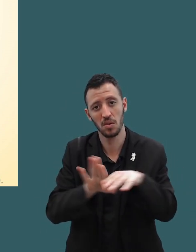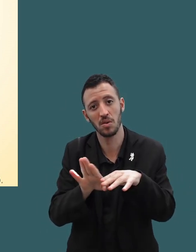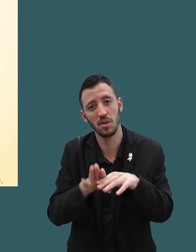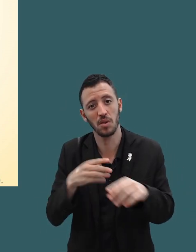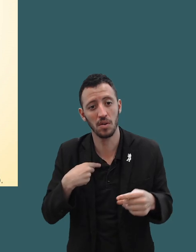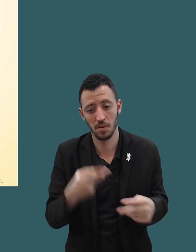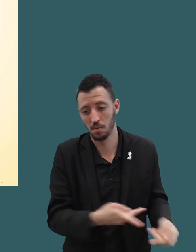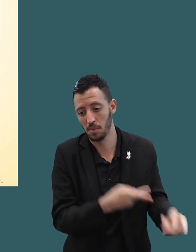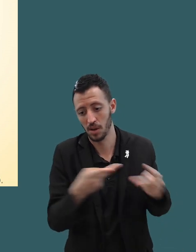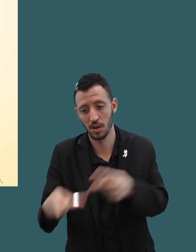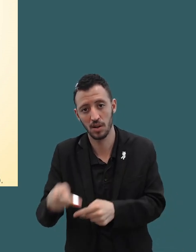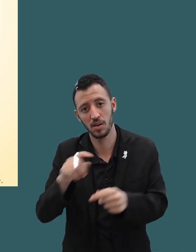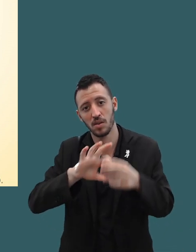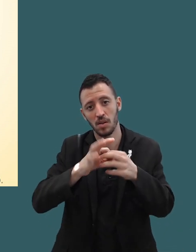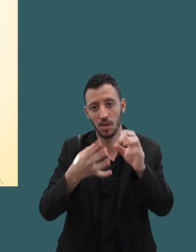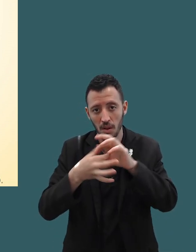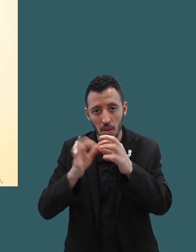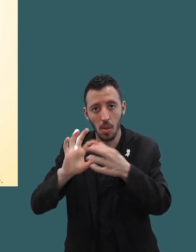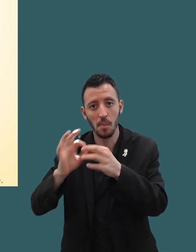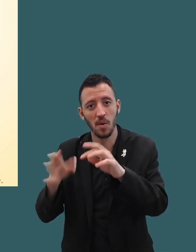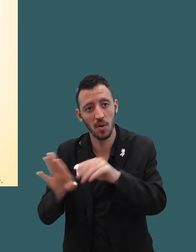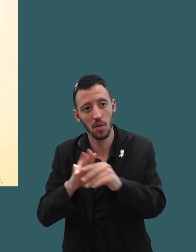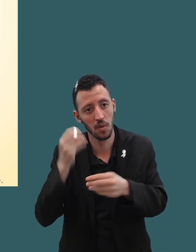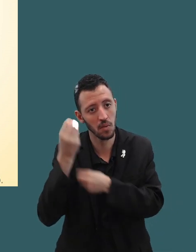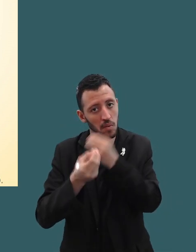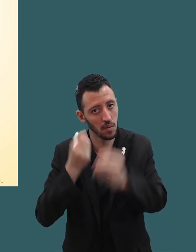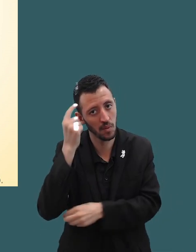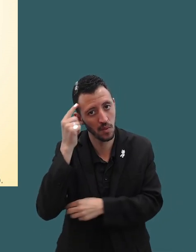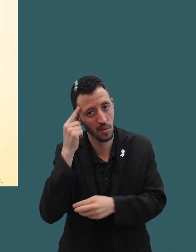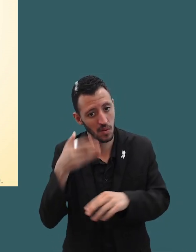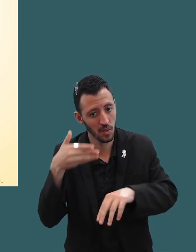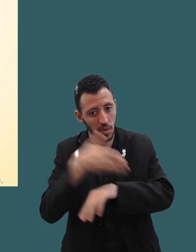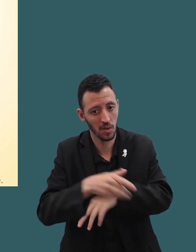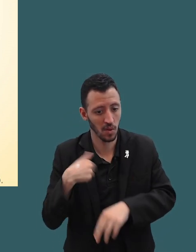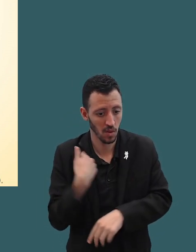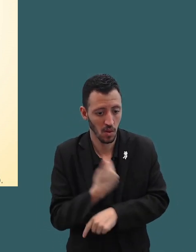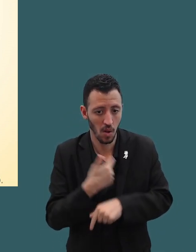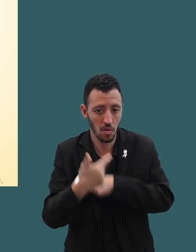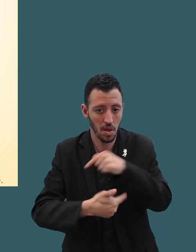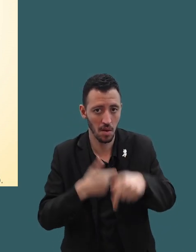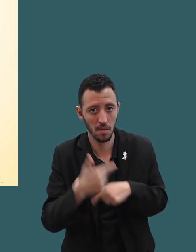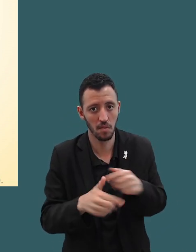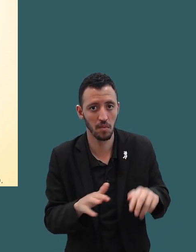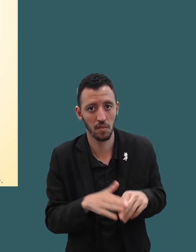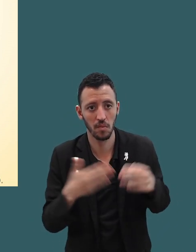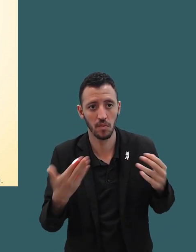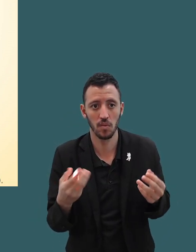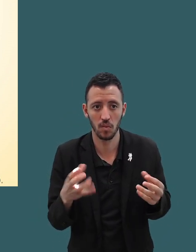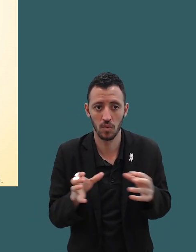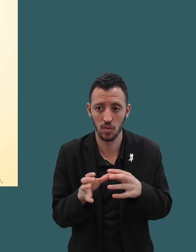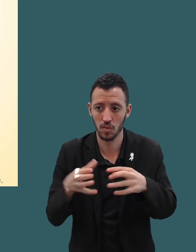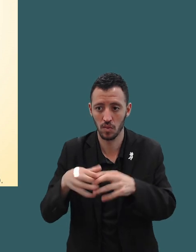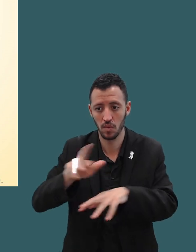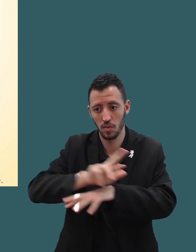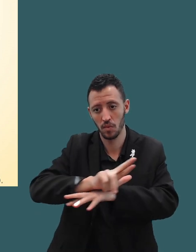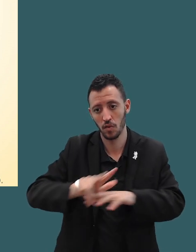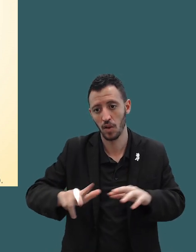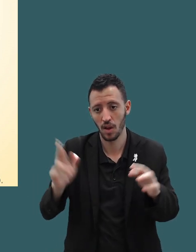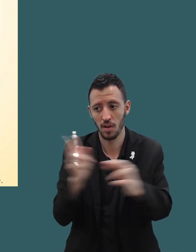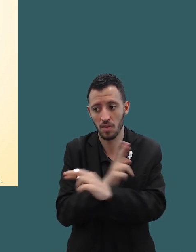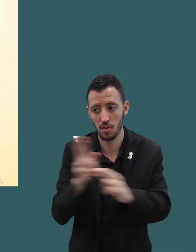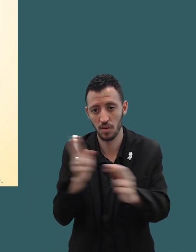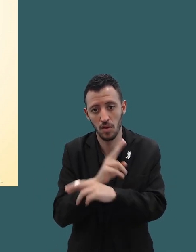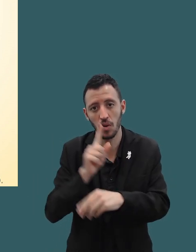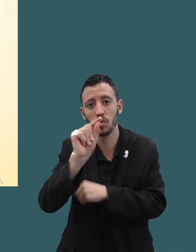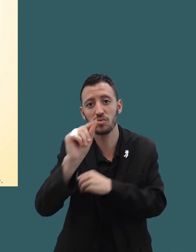também participo de Olimpíada. Então, a gente começar a pensar a integração das nossas atividades entre as diversas redes que